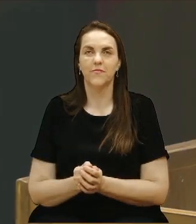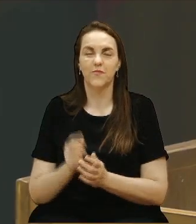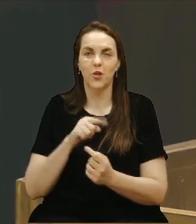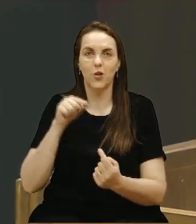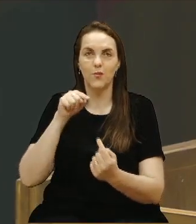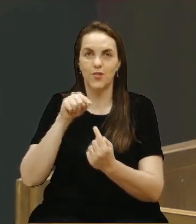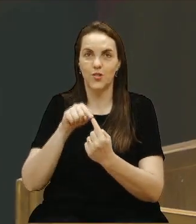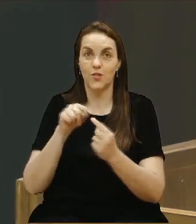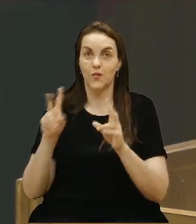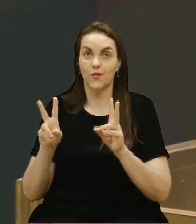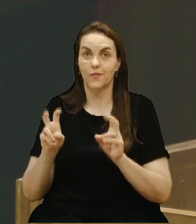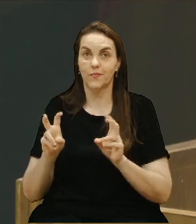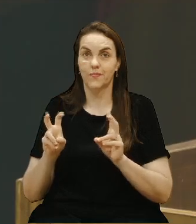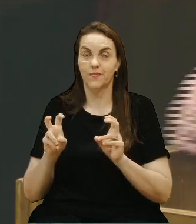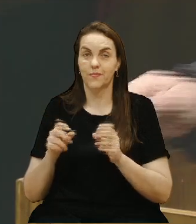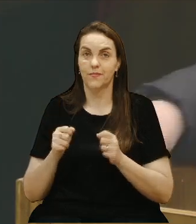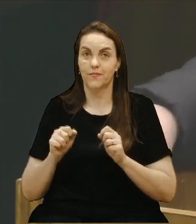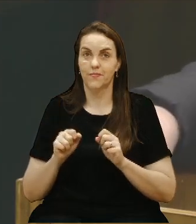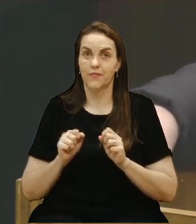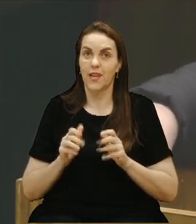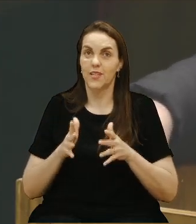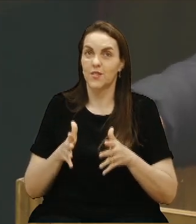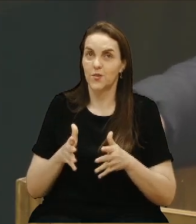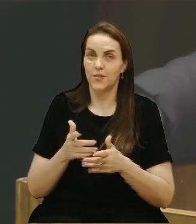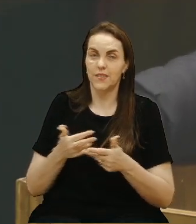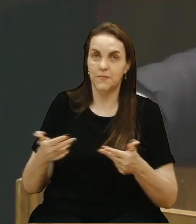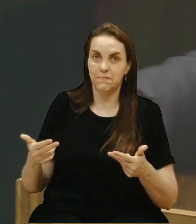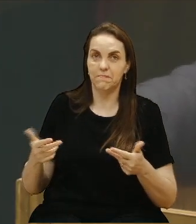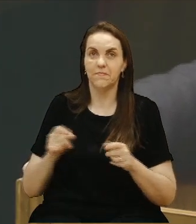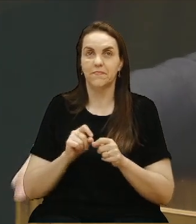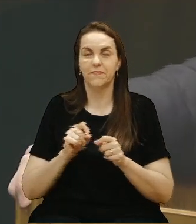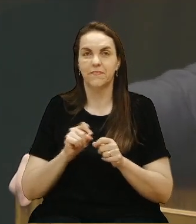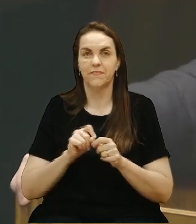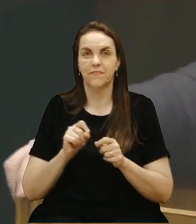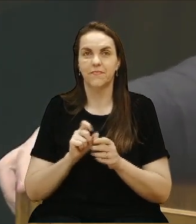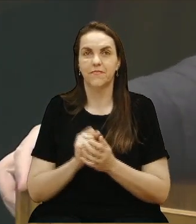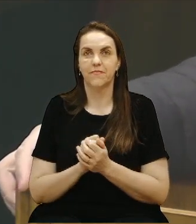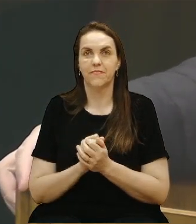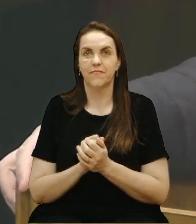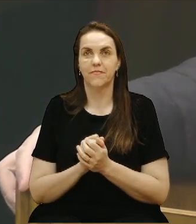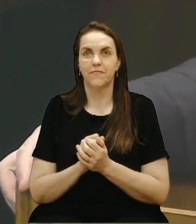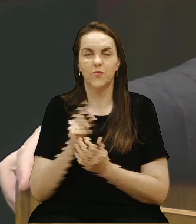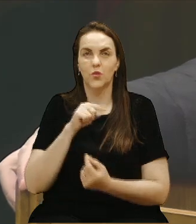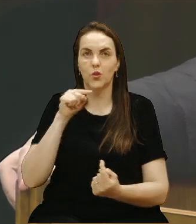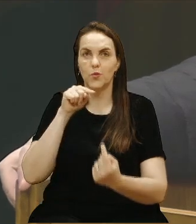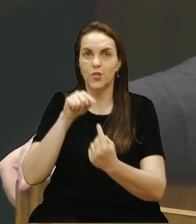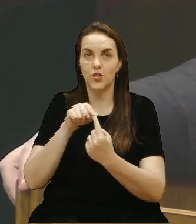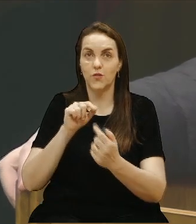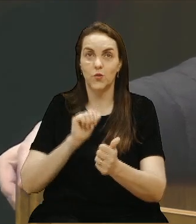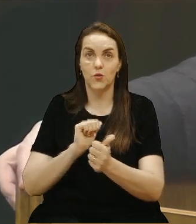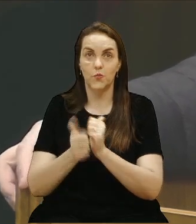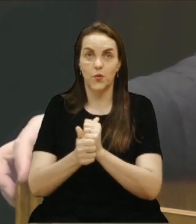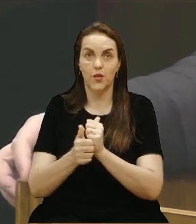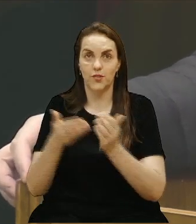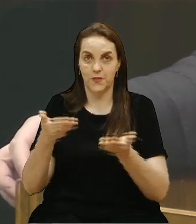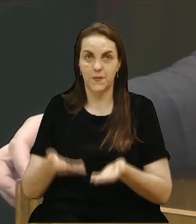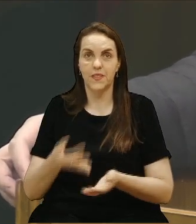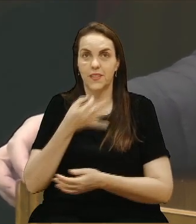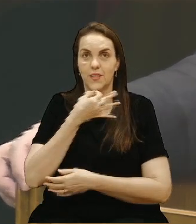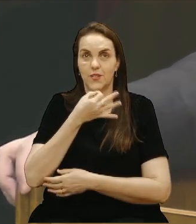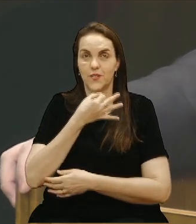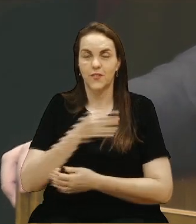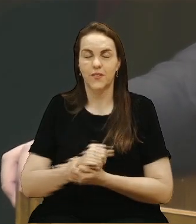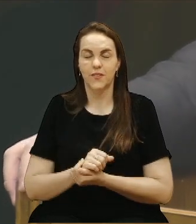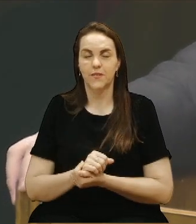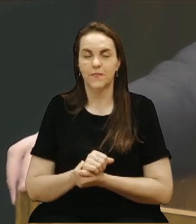objetivo é comentar sobre algumas ações que nós estamos fazendo no sentido do esporte na nossa cidade. E